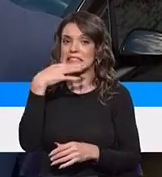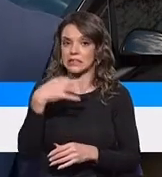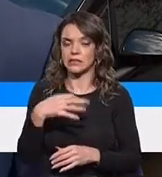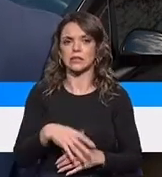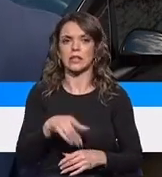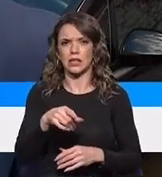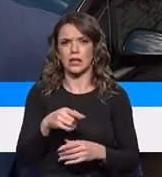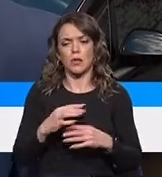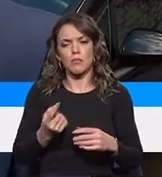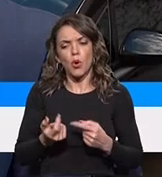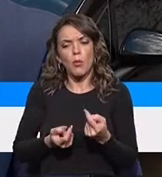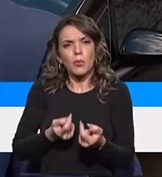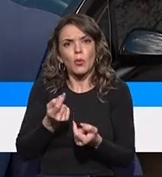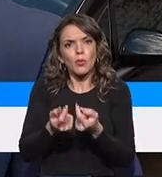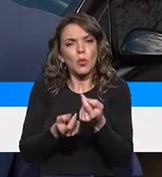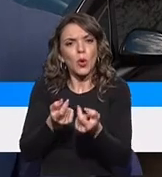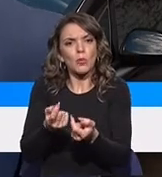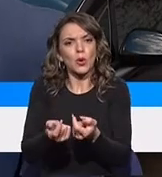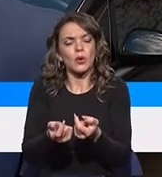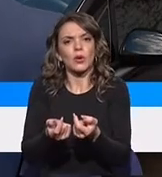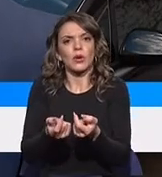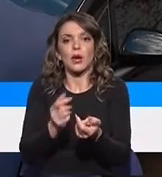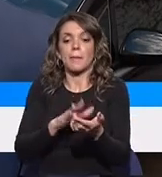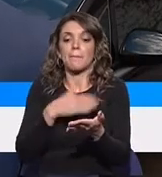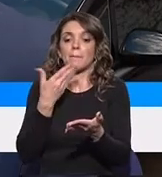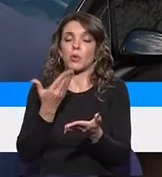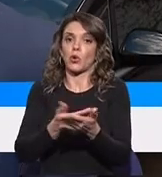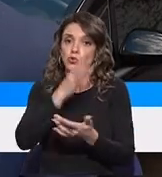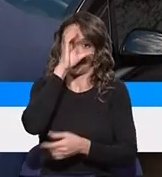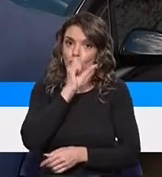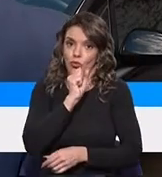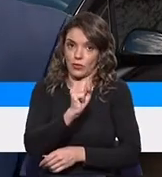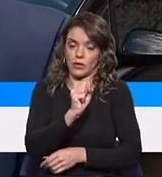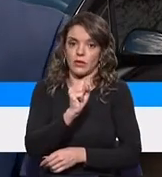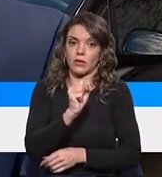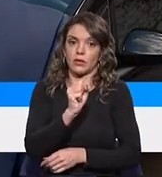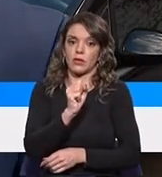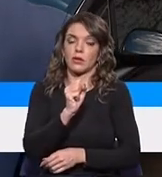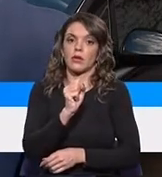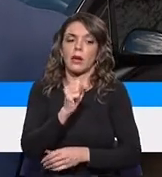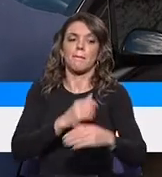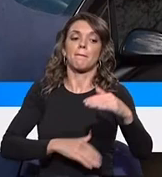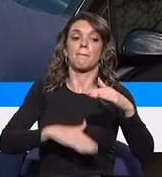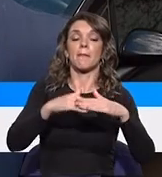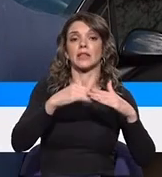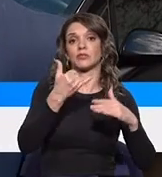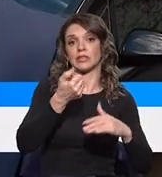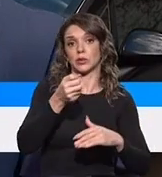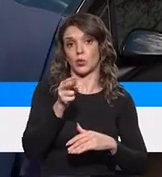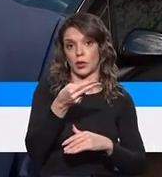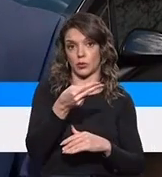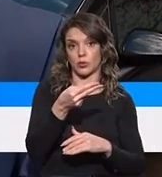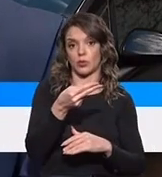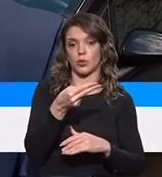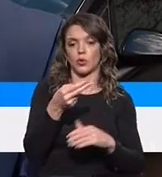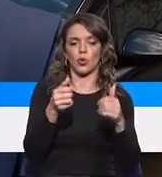que é progressivo, não é? Sim, a proposta do governo será um aumento com um teto máximo de 25 euros até chegar à